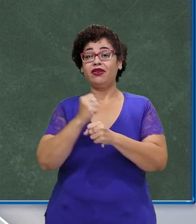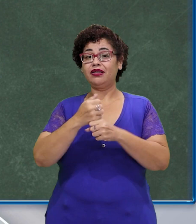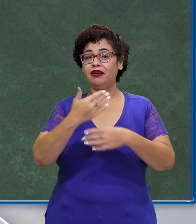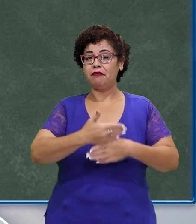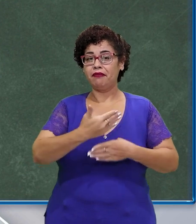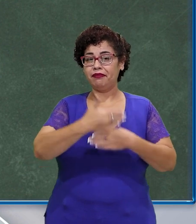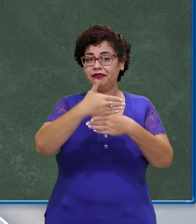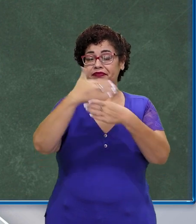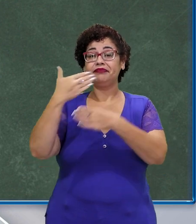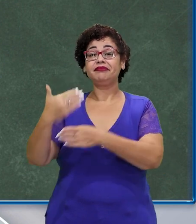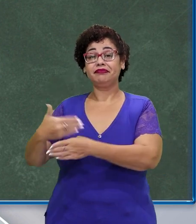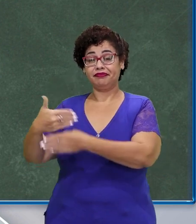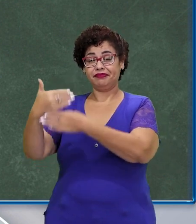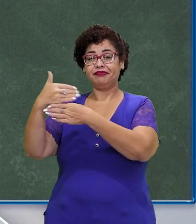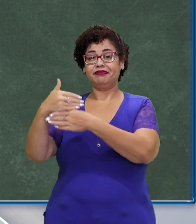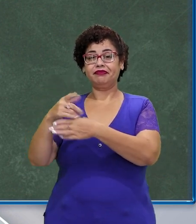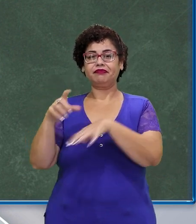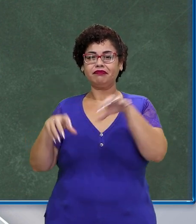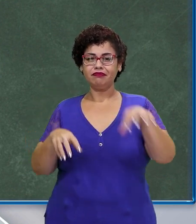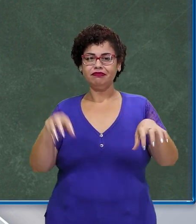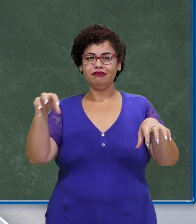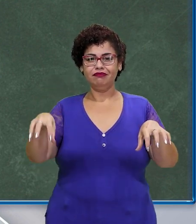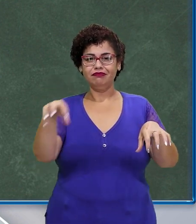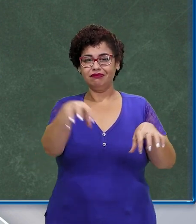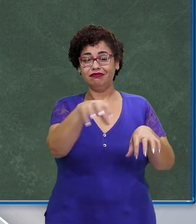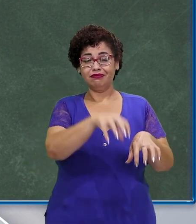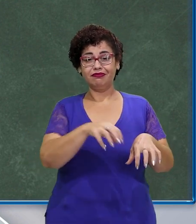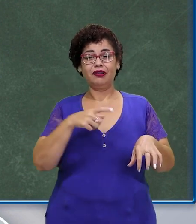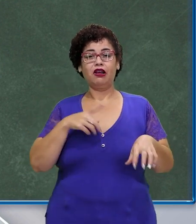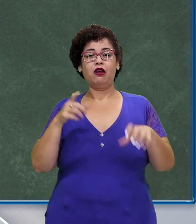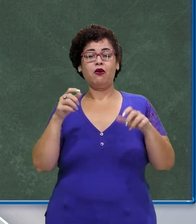paredes. Aqui ele colocou uma estaca aqui,